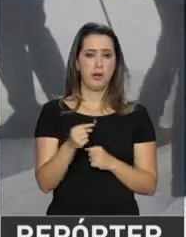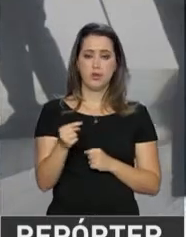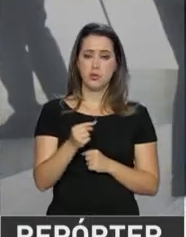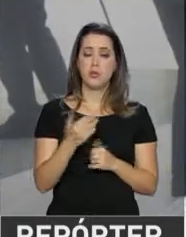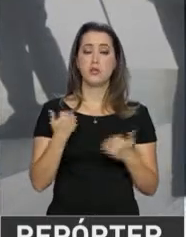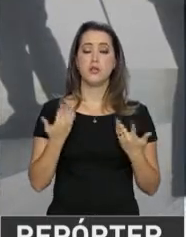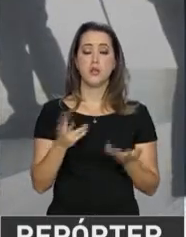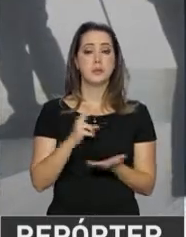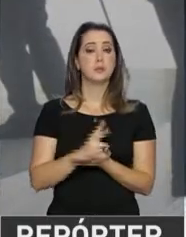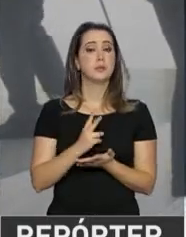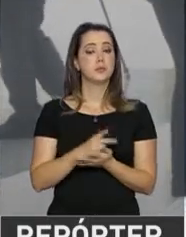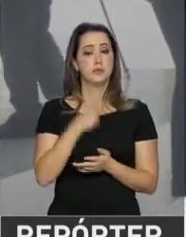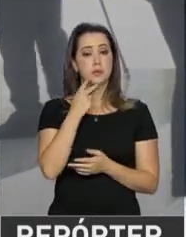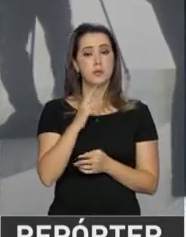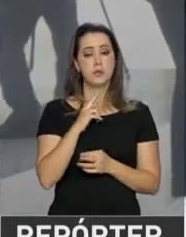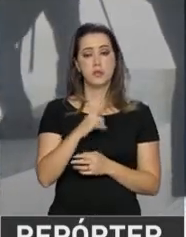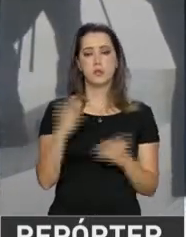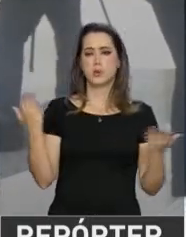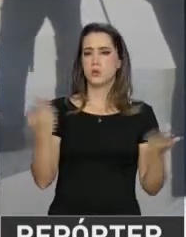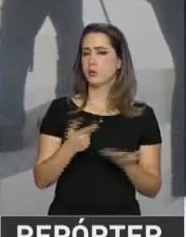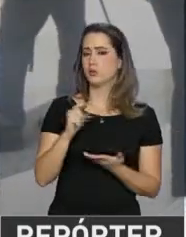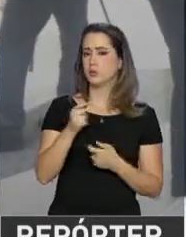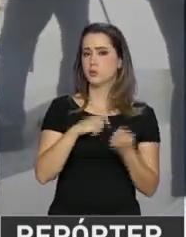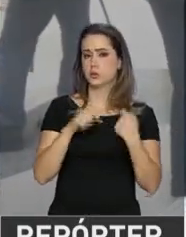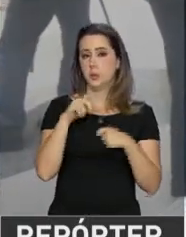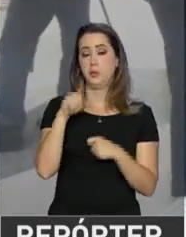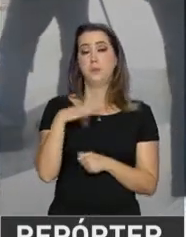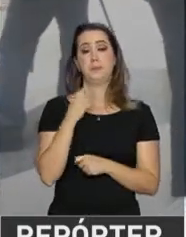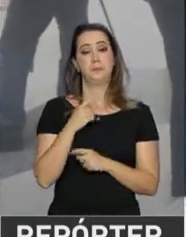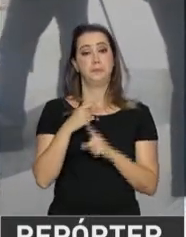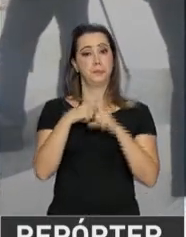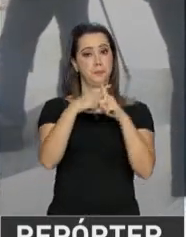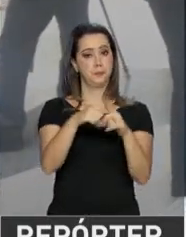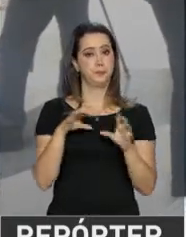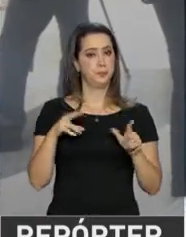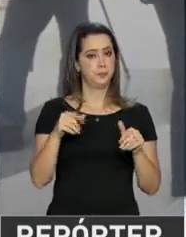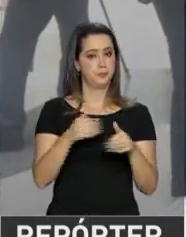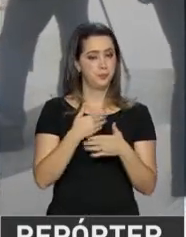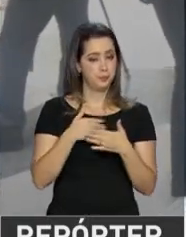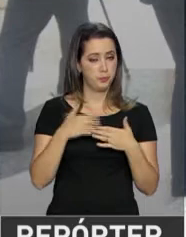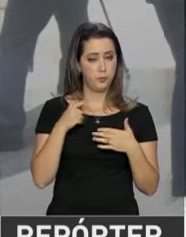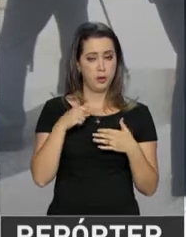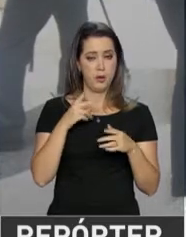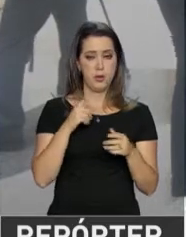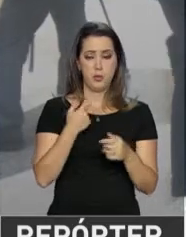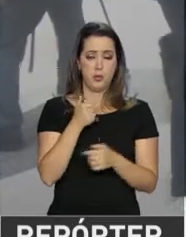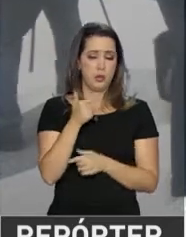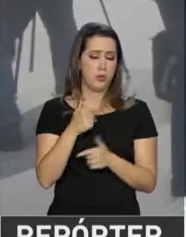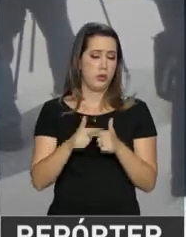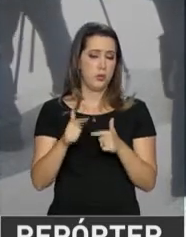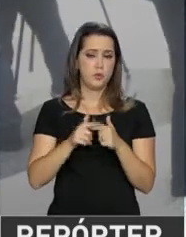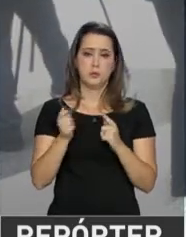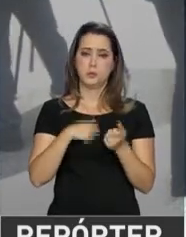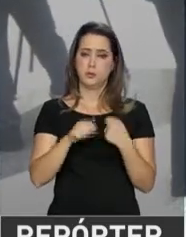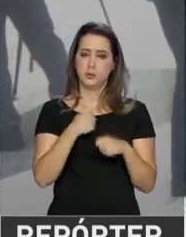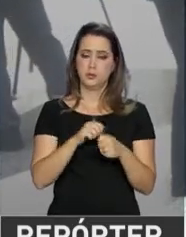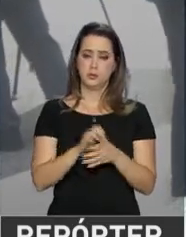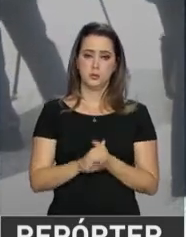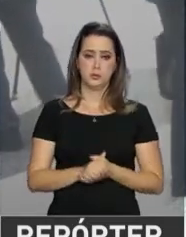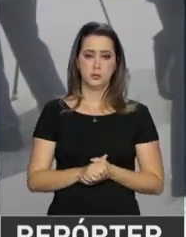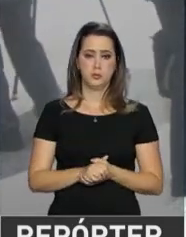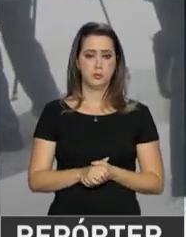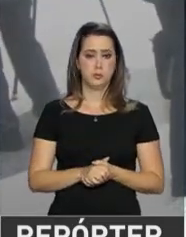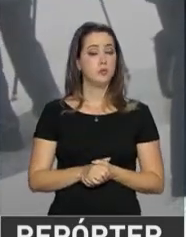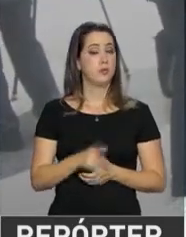disso, assegurou que os resultados atuais da economia são positivos de toda forma, já que não se fala mais em recessão.